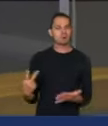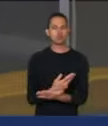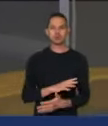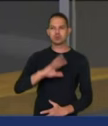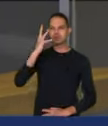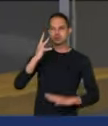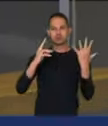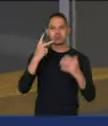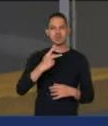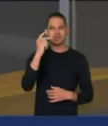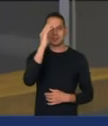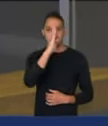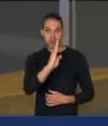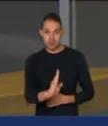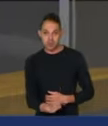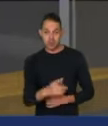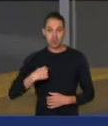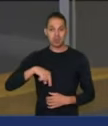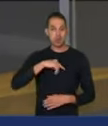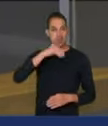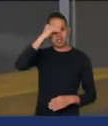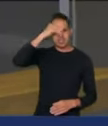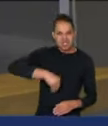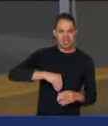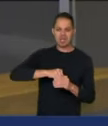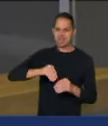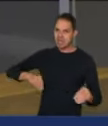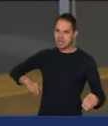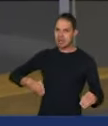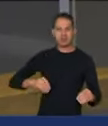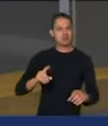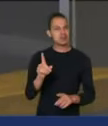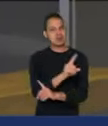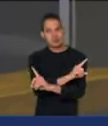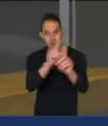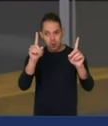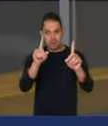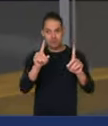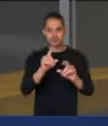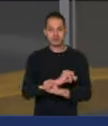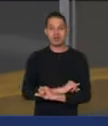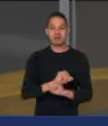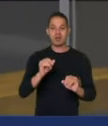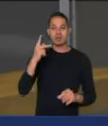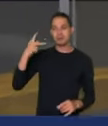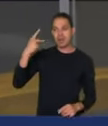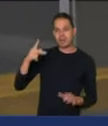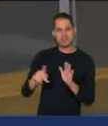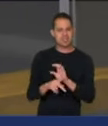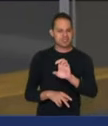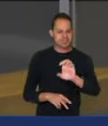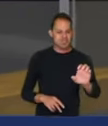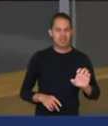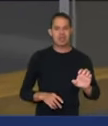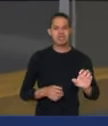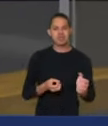Brasil. Não vamos recuar, não vamos nos intimidar. E eu digo para os parlamentares de esquerda que estão sendo